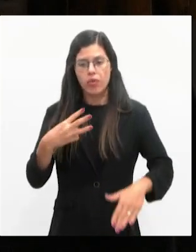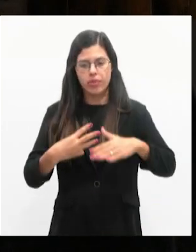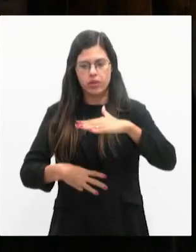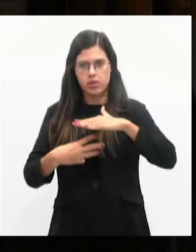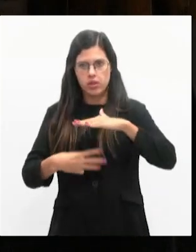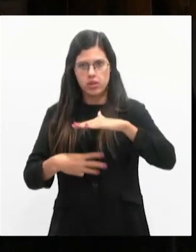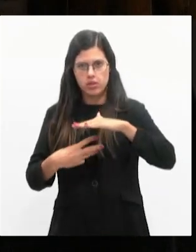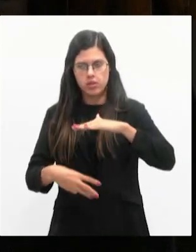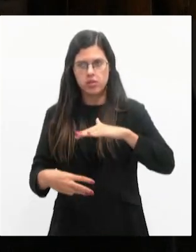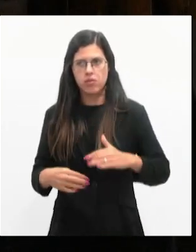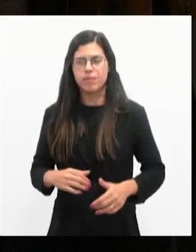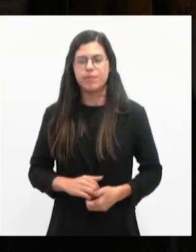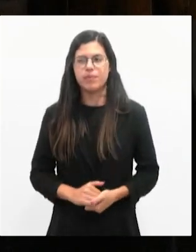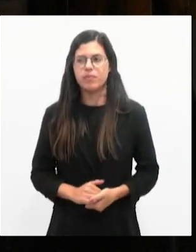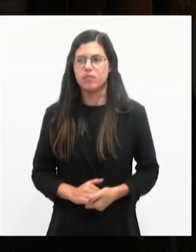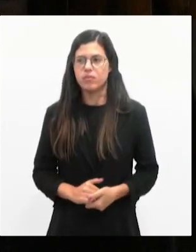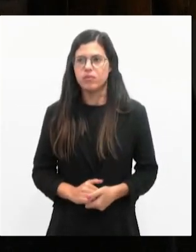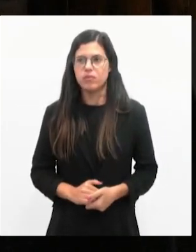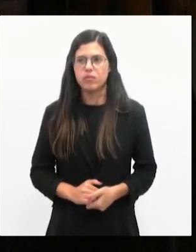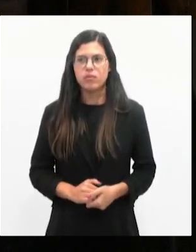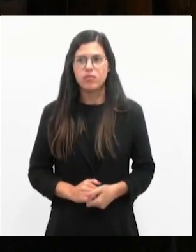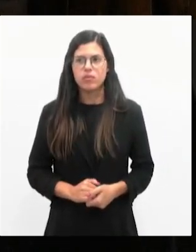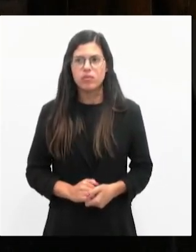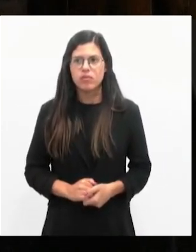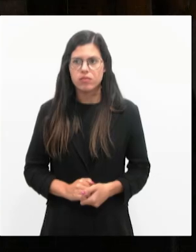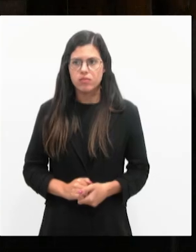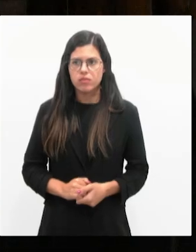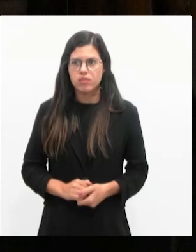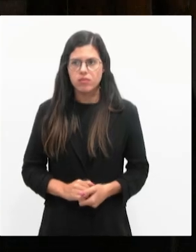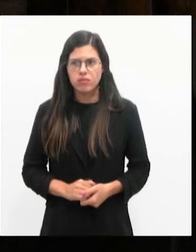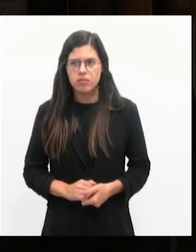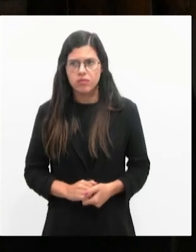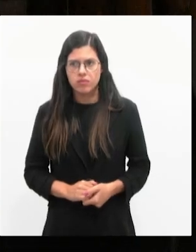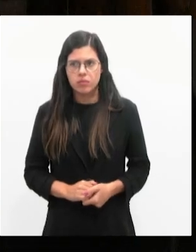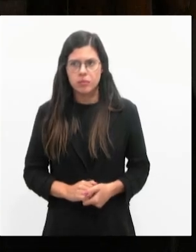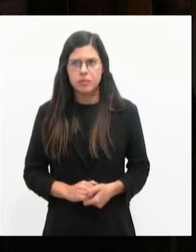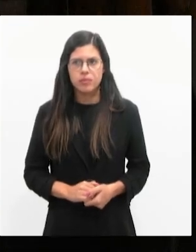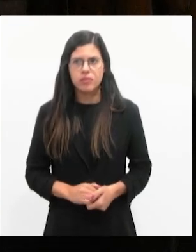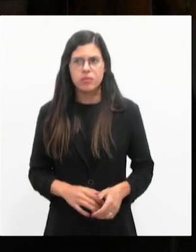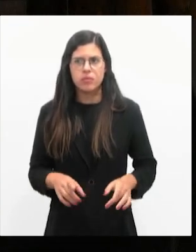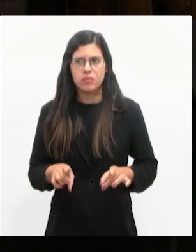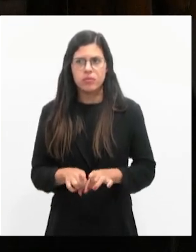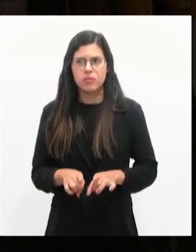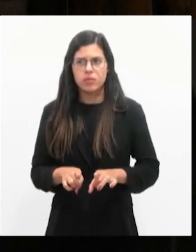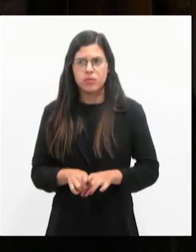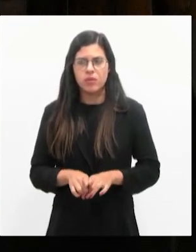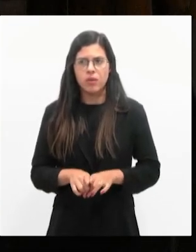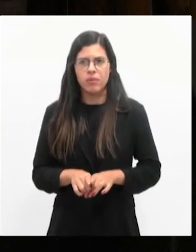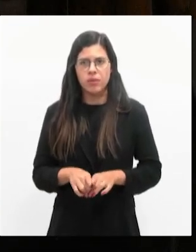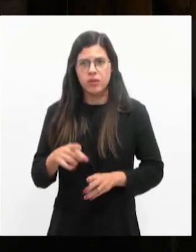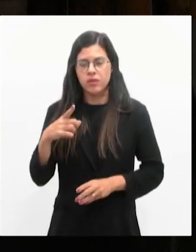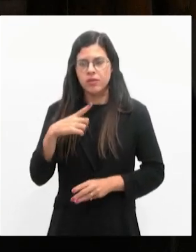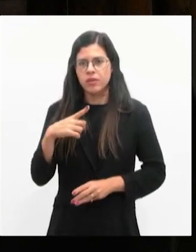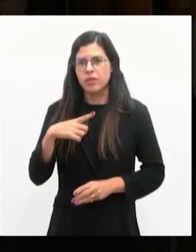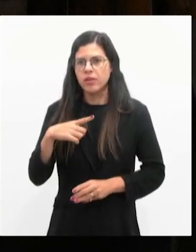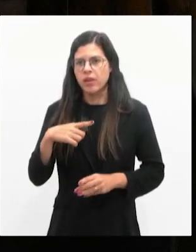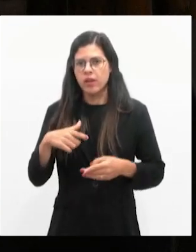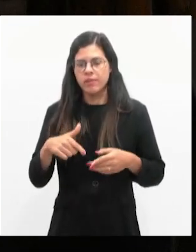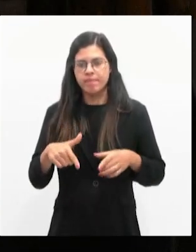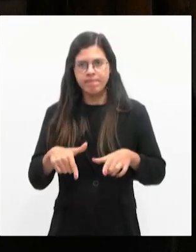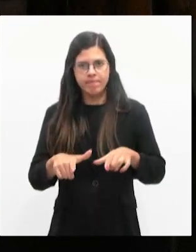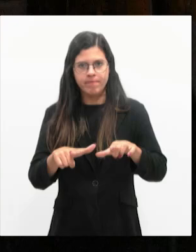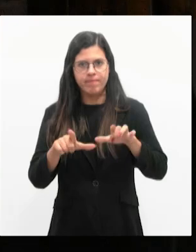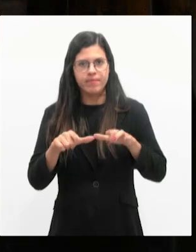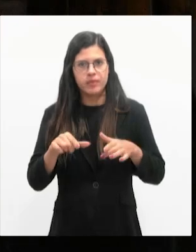terceirização. Sem falar nos credenciamentos das clínicas,